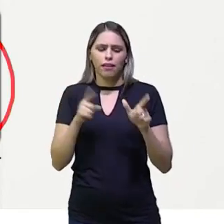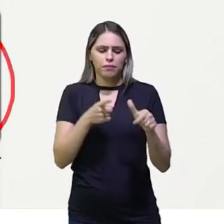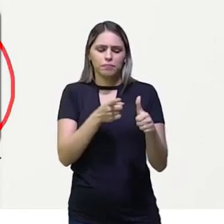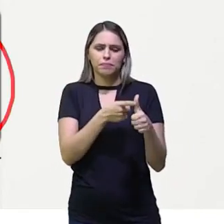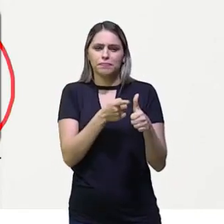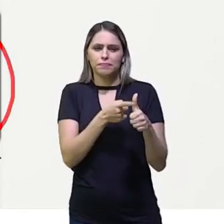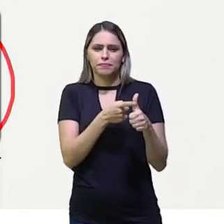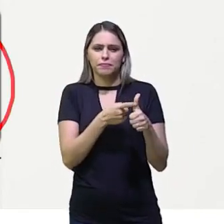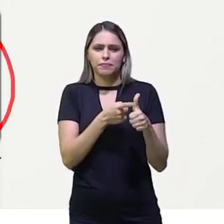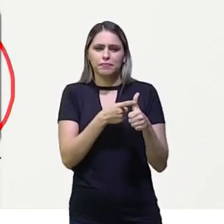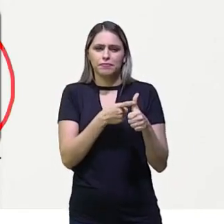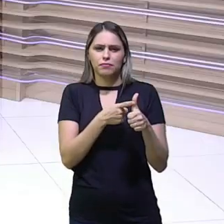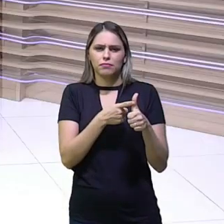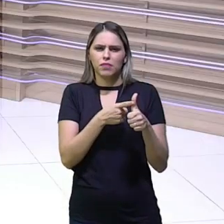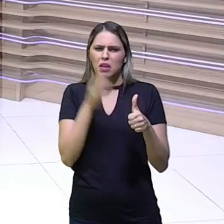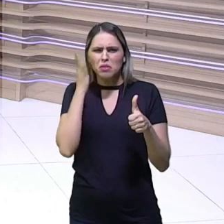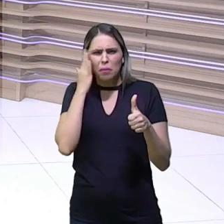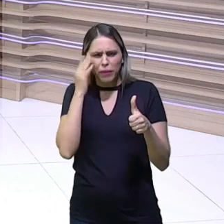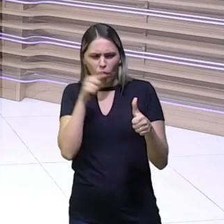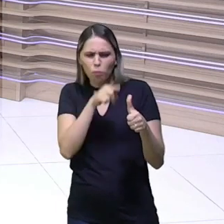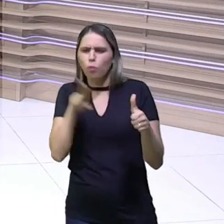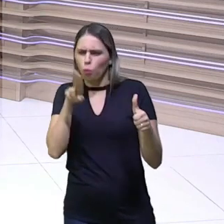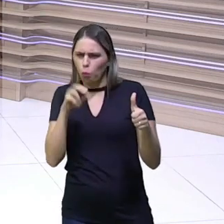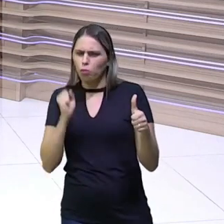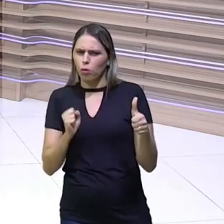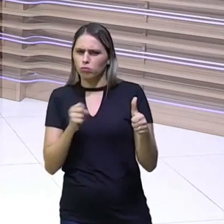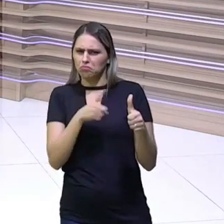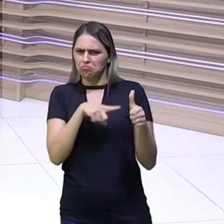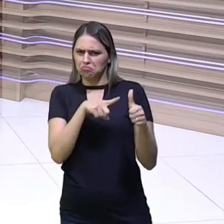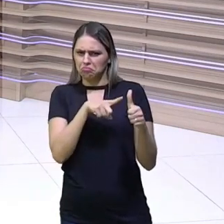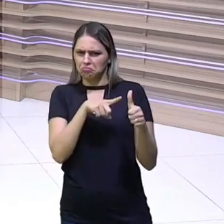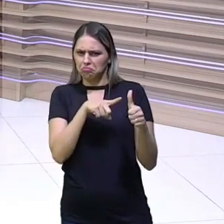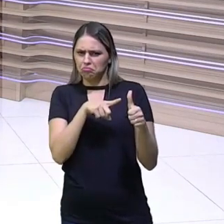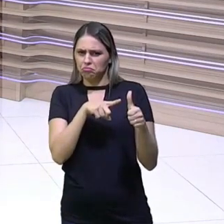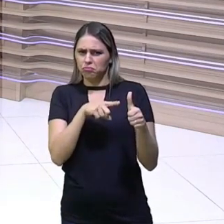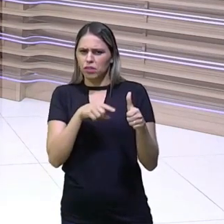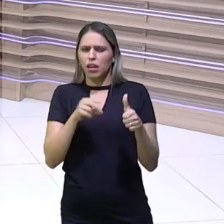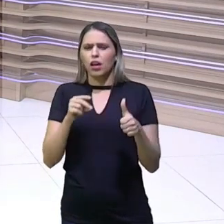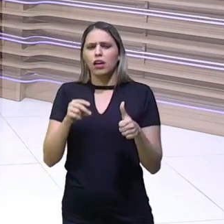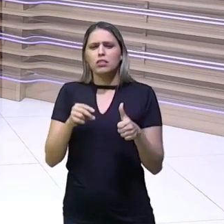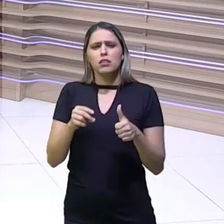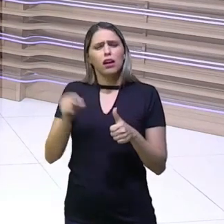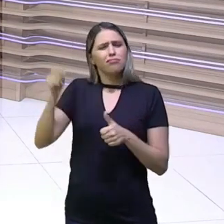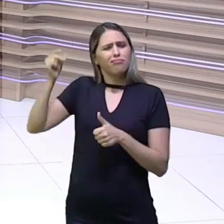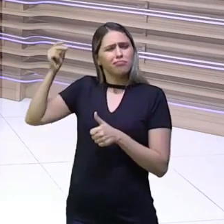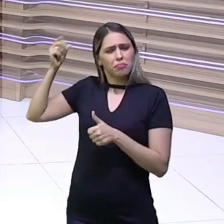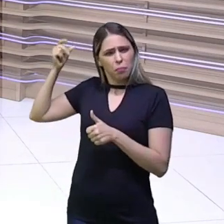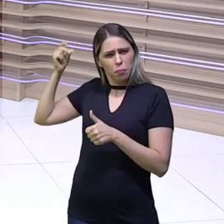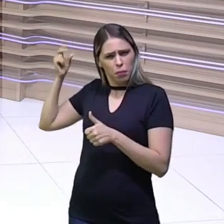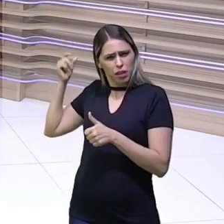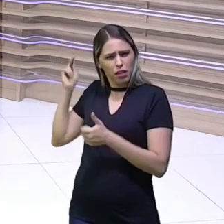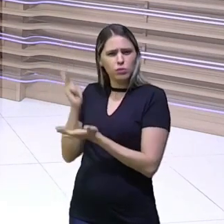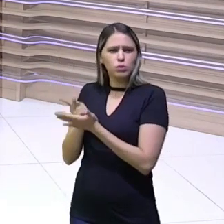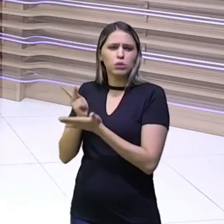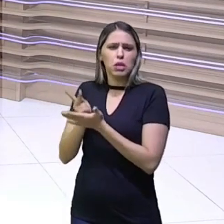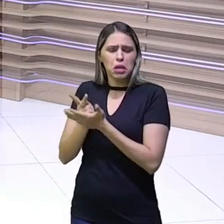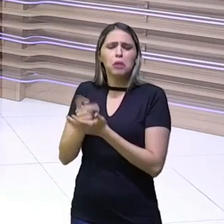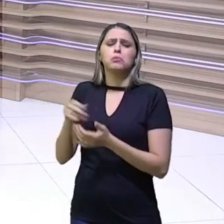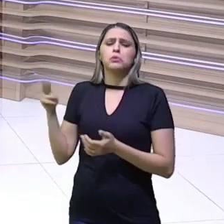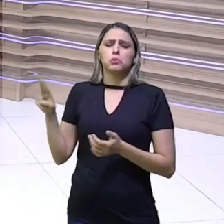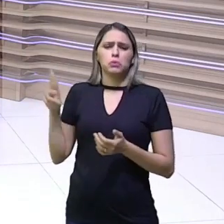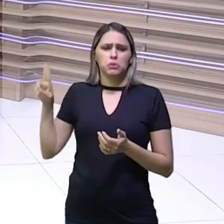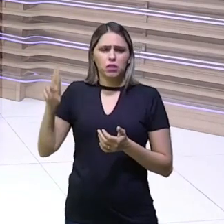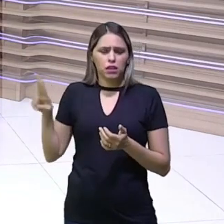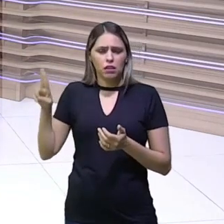polegar. Sabia que a gente pode fazer a medida pelo polegar? Existia muito isso antes. Eles usavam